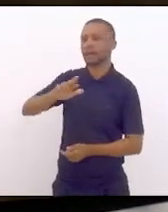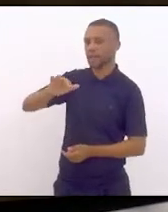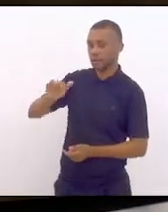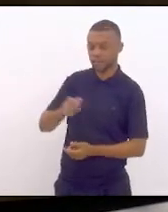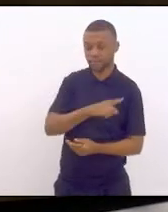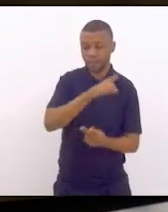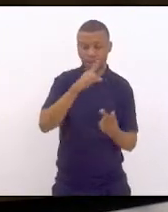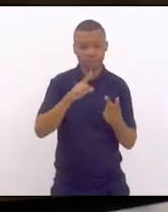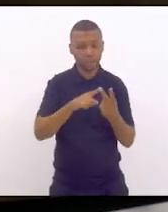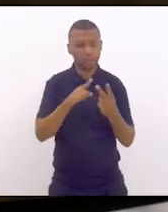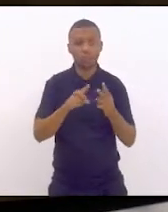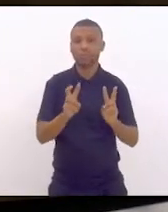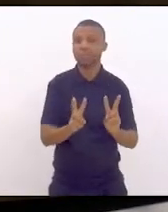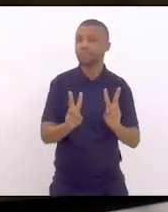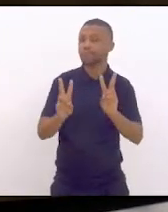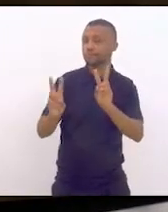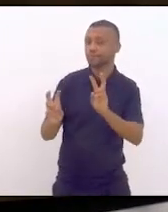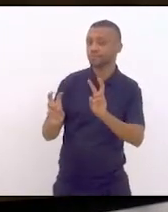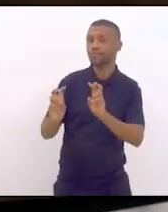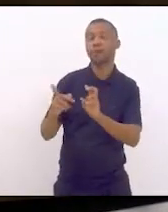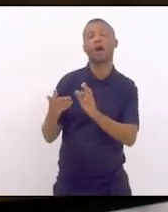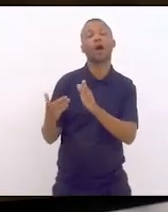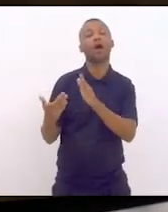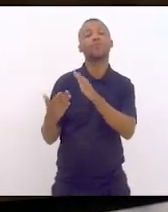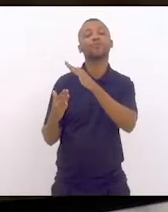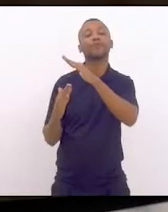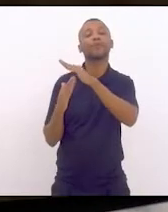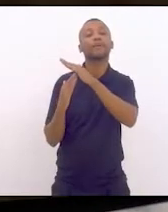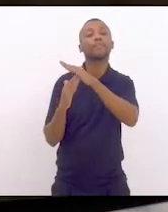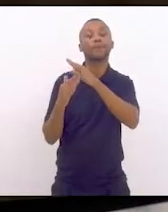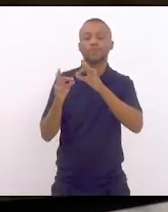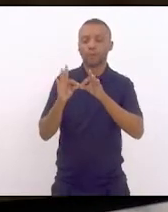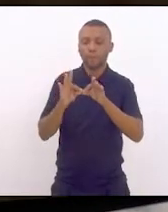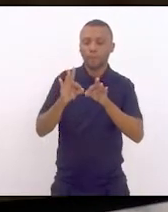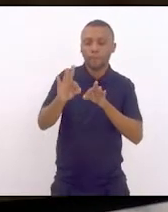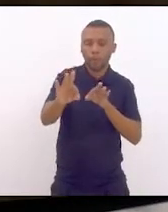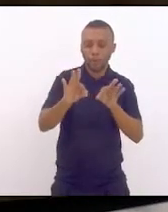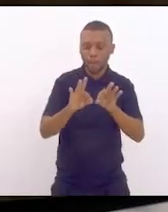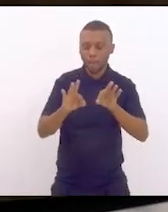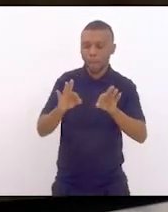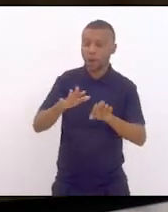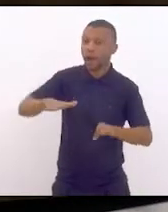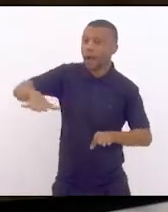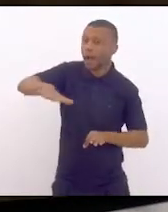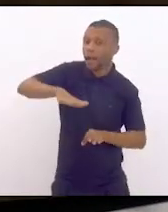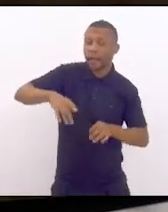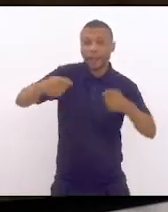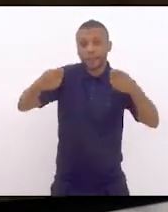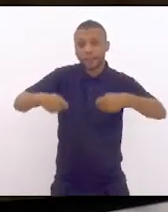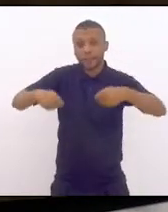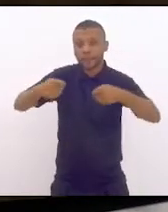dizia respeito aos limites da área que precisa ser